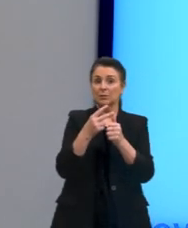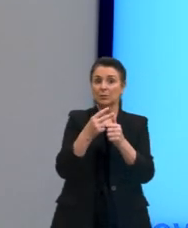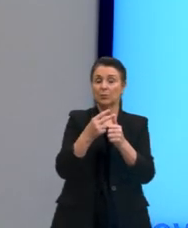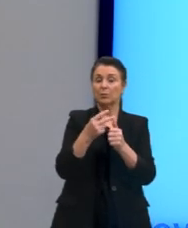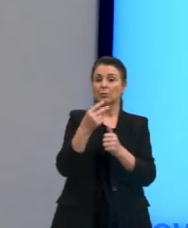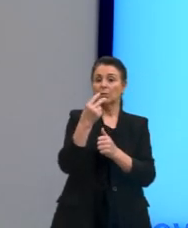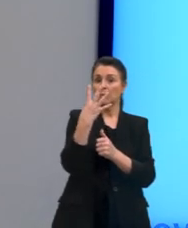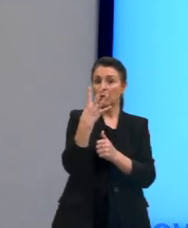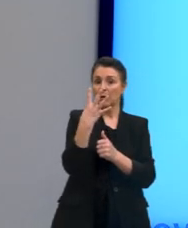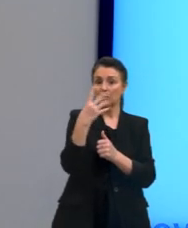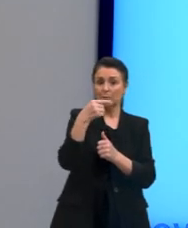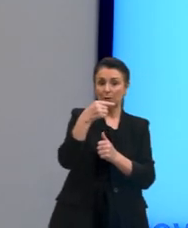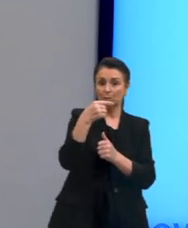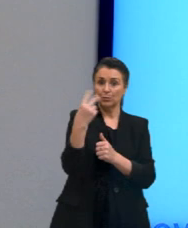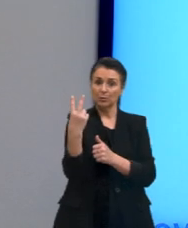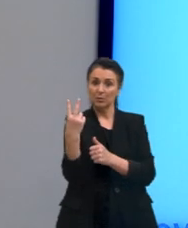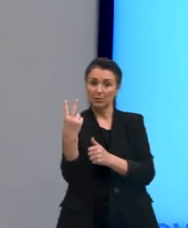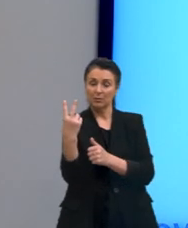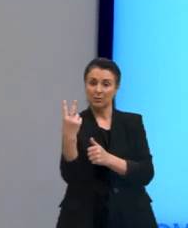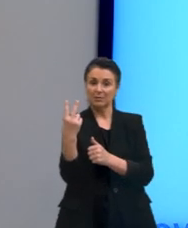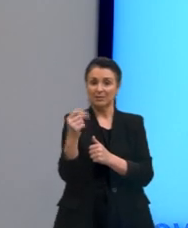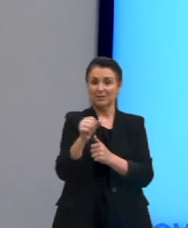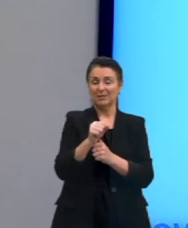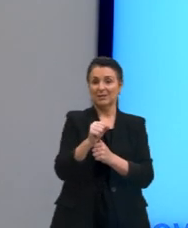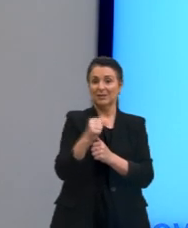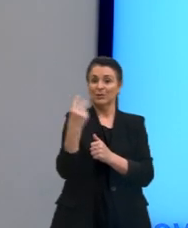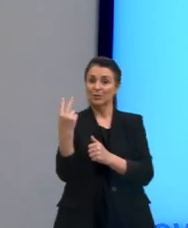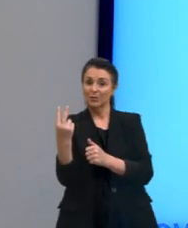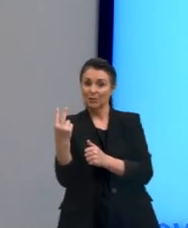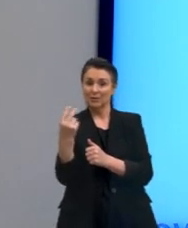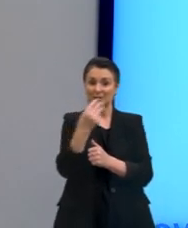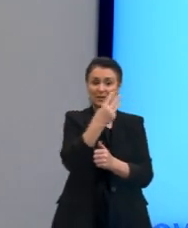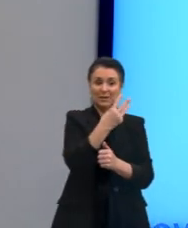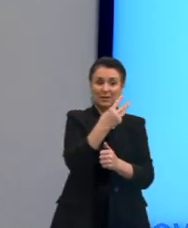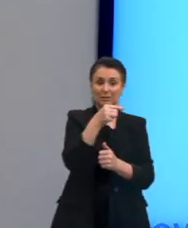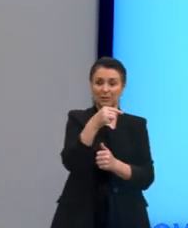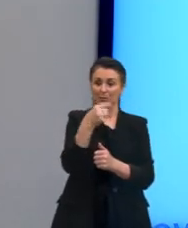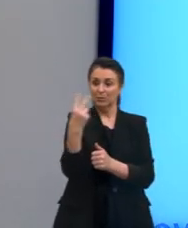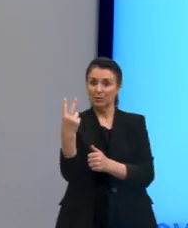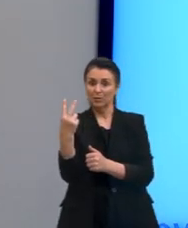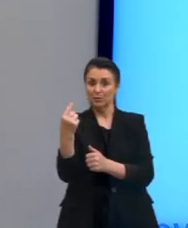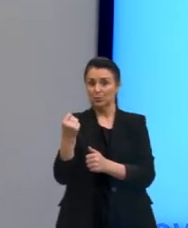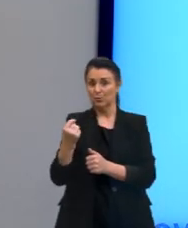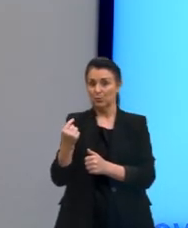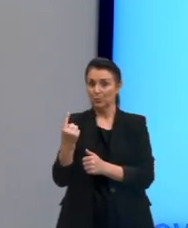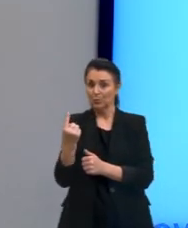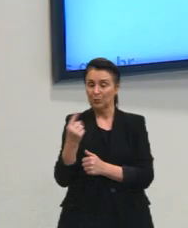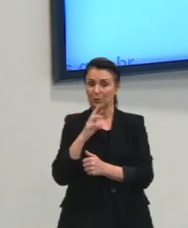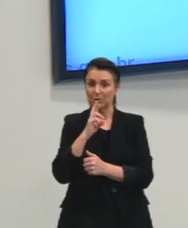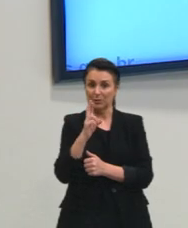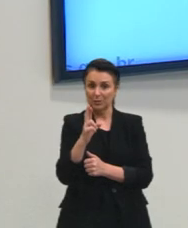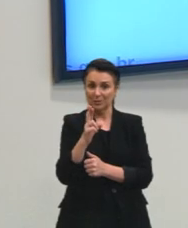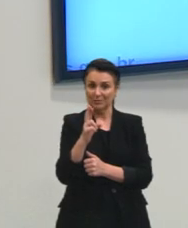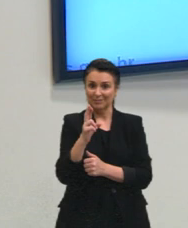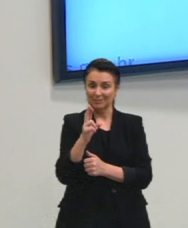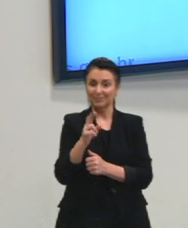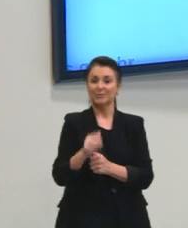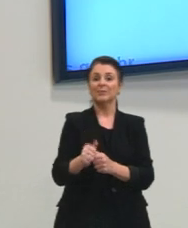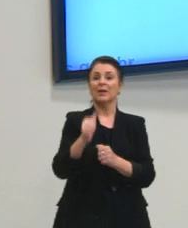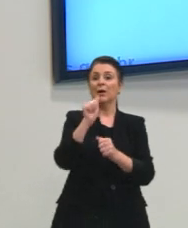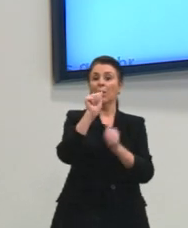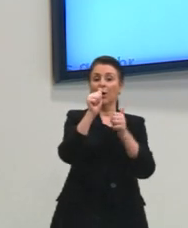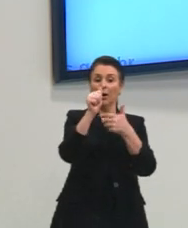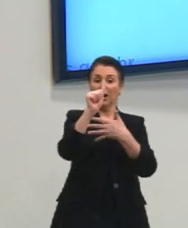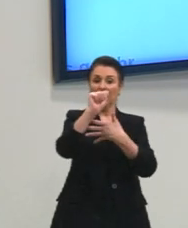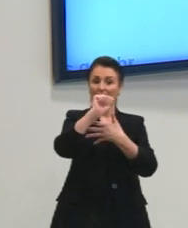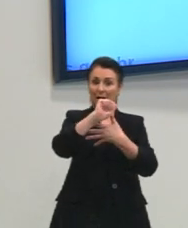4 - 223 - 21 também igual a AB